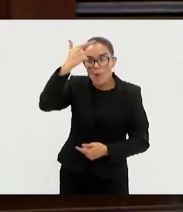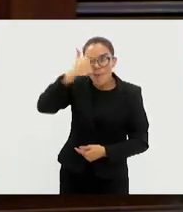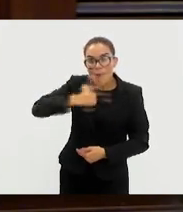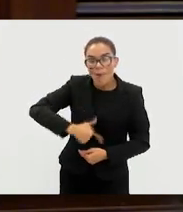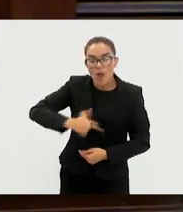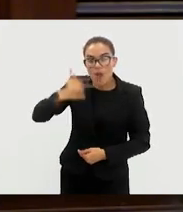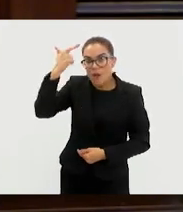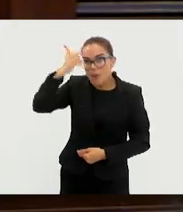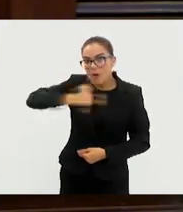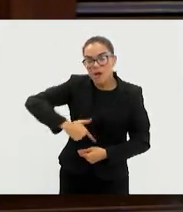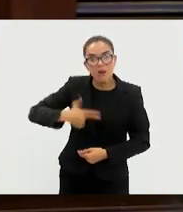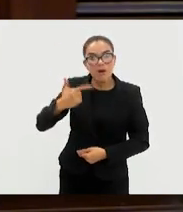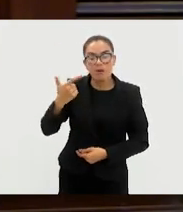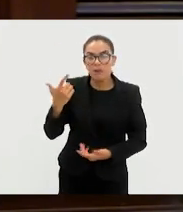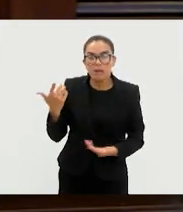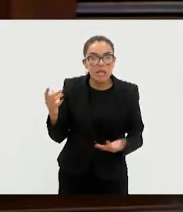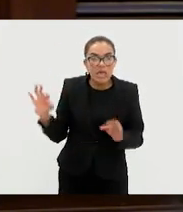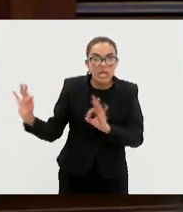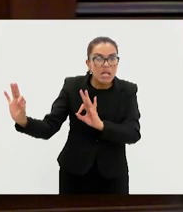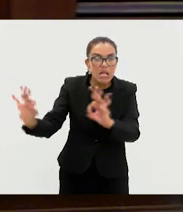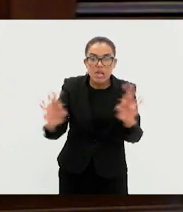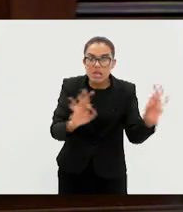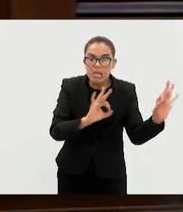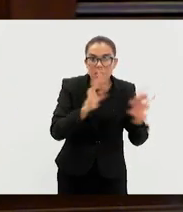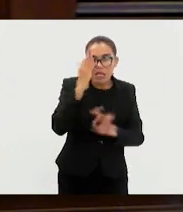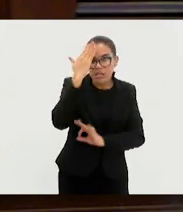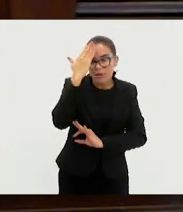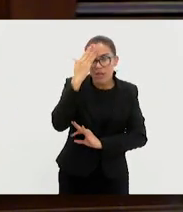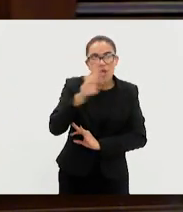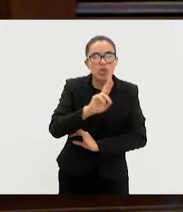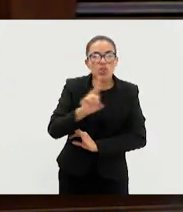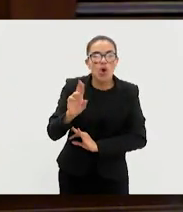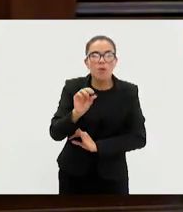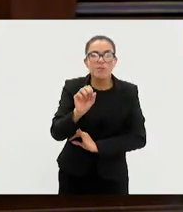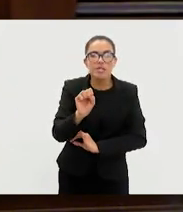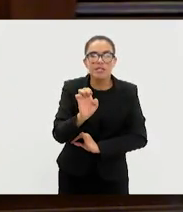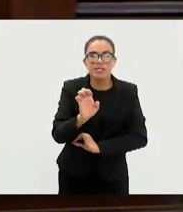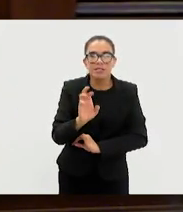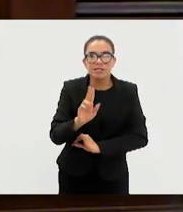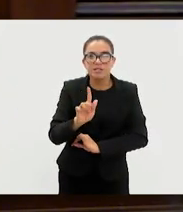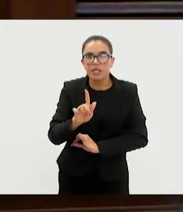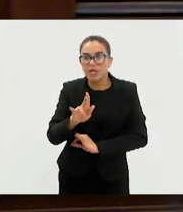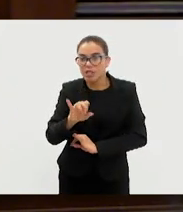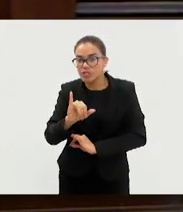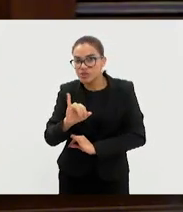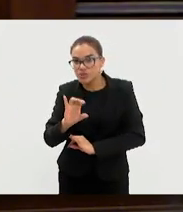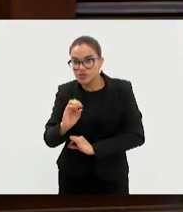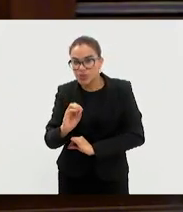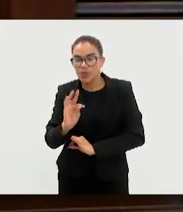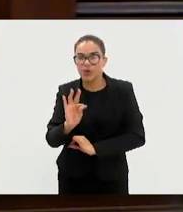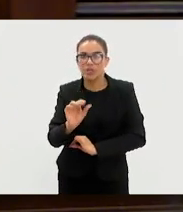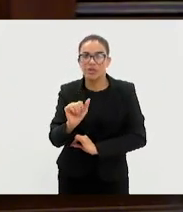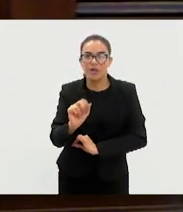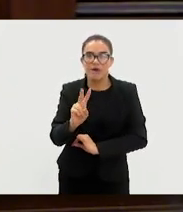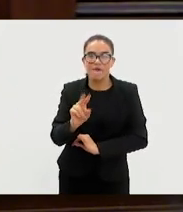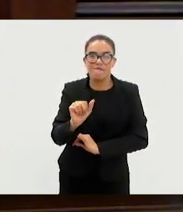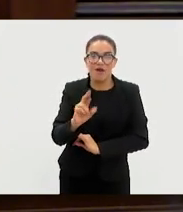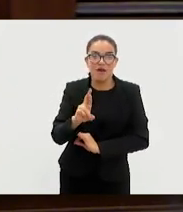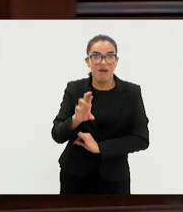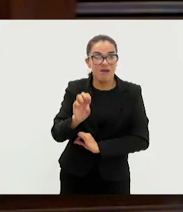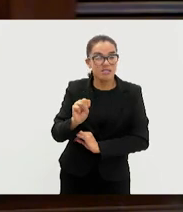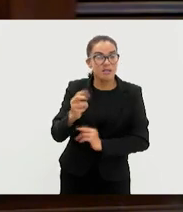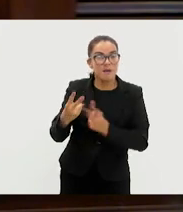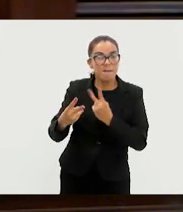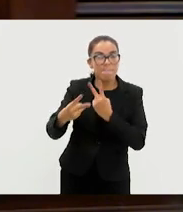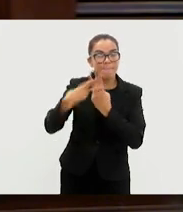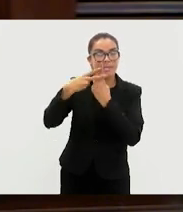absolutamente desconhecido, Sidney, ninguém sabia quem era Sérgio Tavares, praticamente. O Sérgio Tavares fica retido